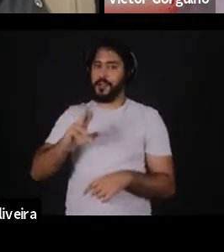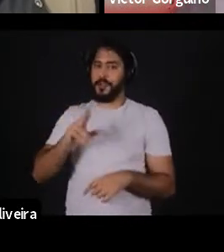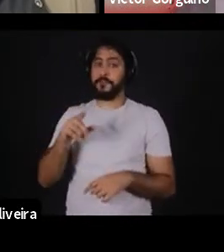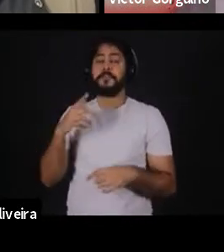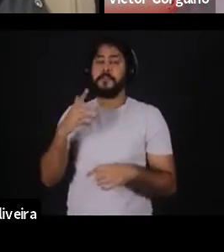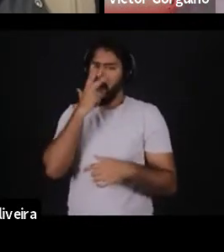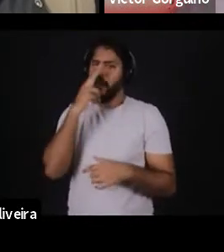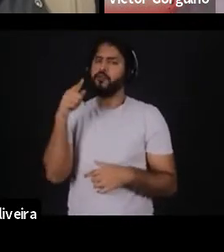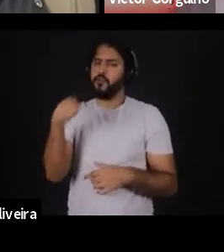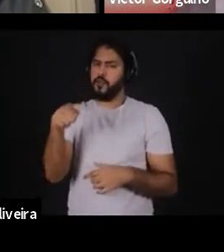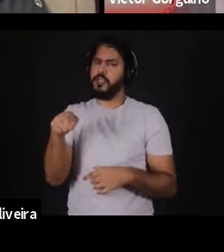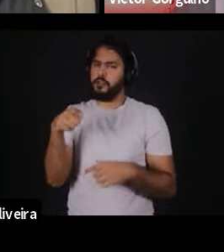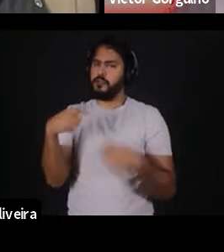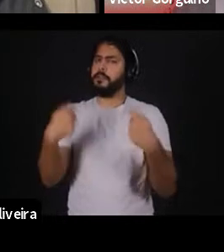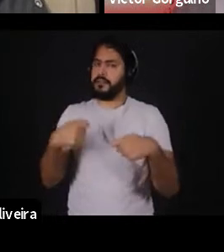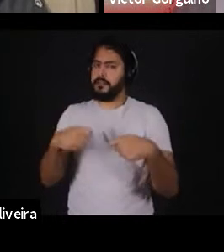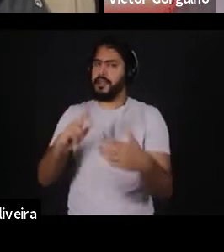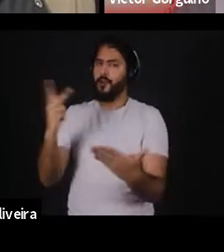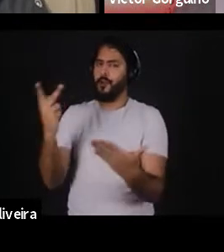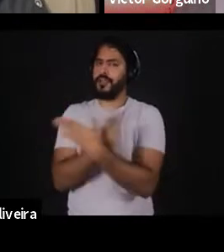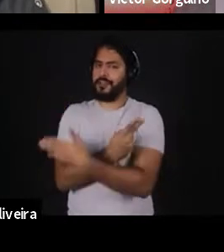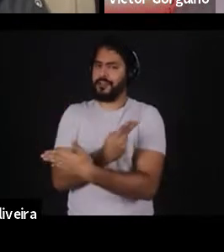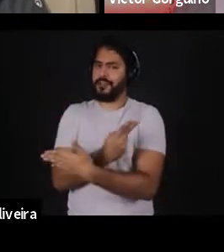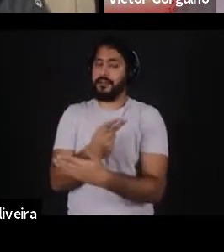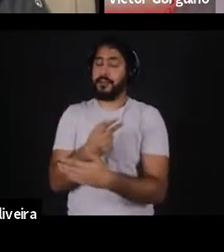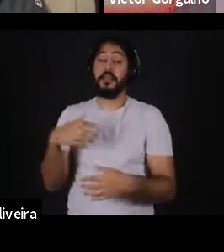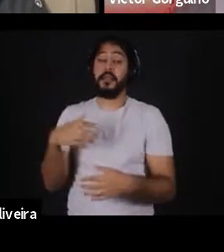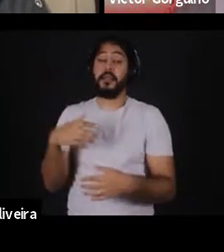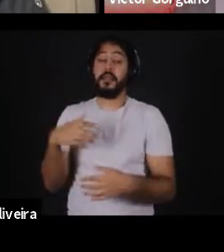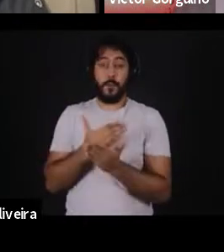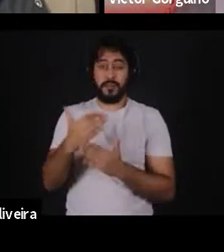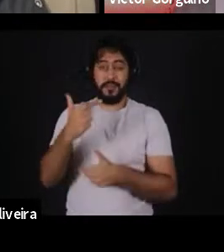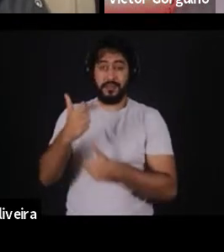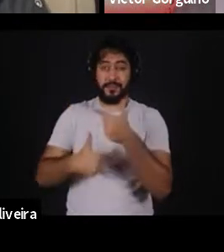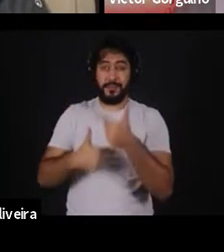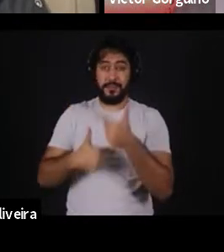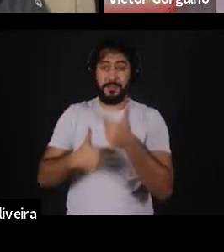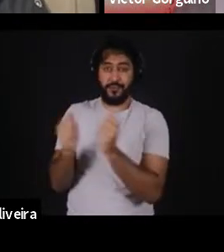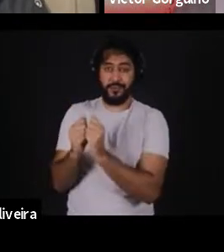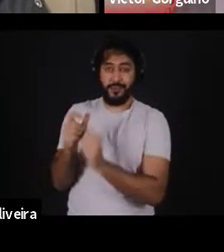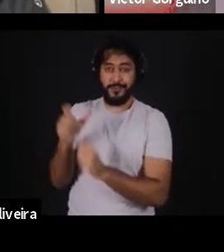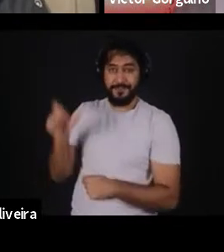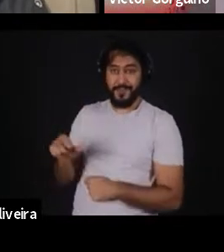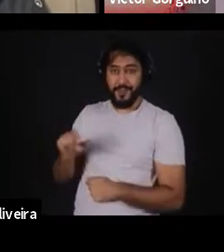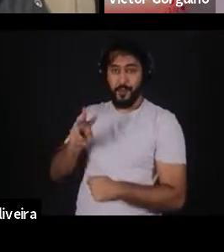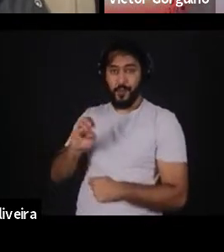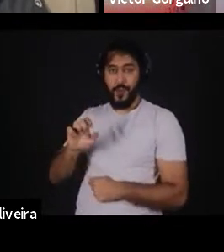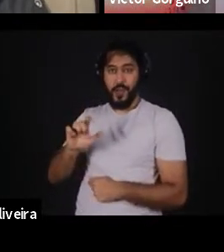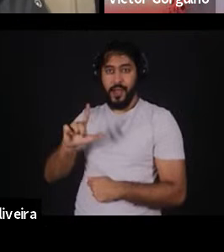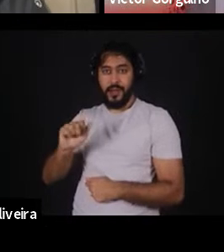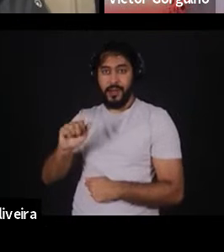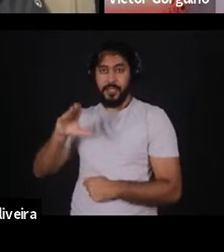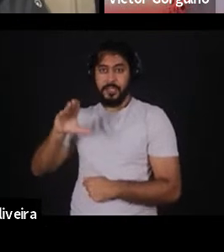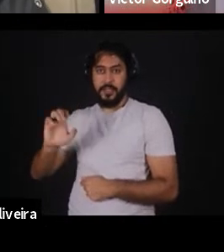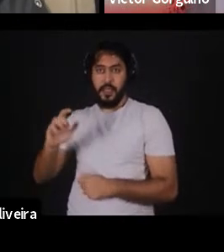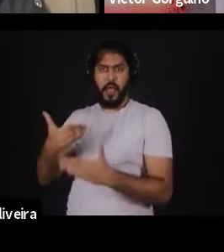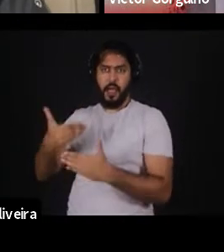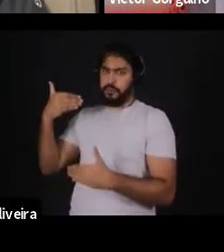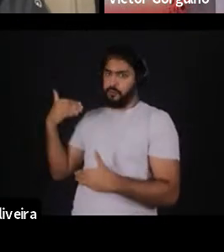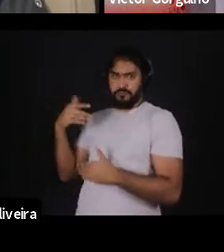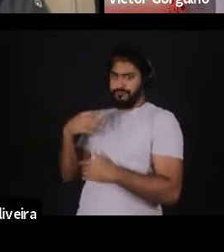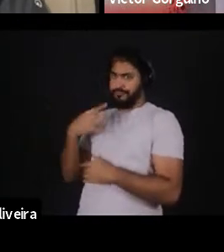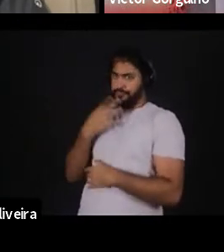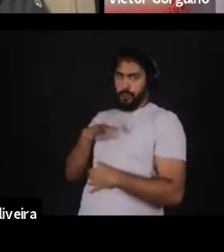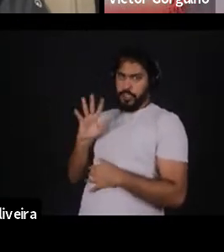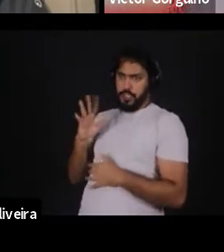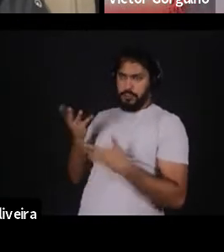ele precisa acontecer, assim. Quando eu comecei a trabalhar com o Wallace, a gente não se conhecia, né? A gente se conheceu no contexto de fazer um trabalho juntos, assim.